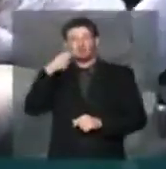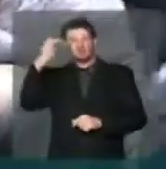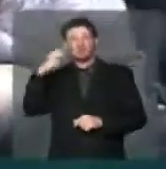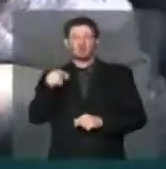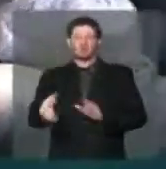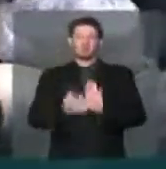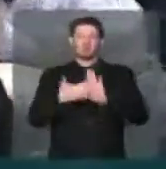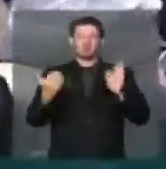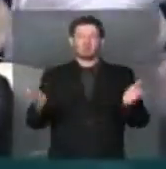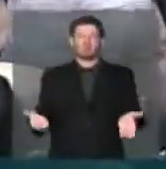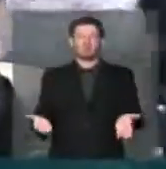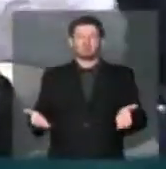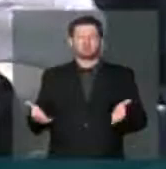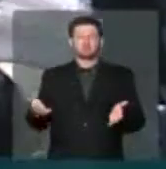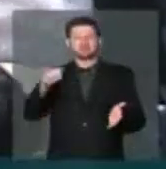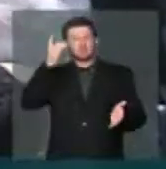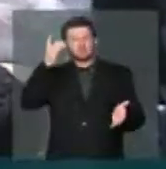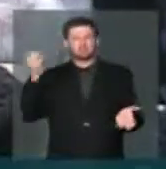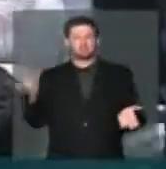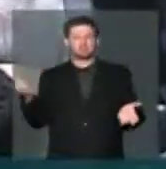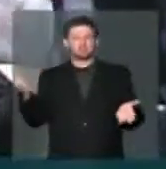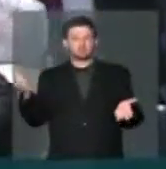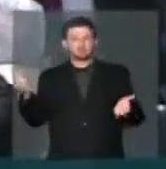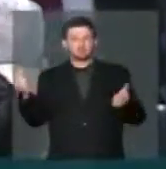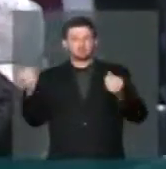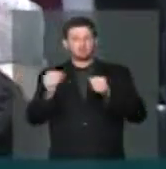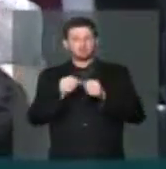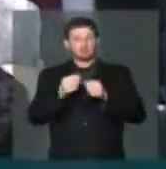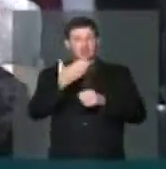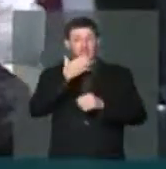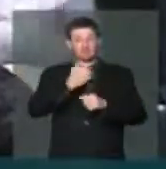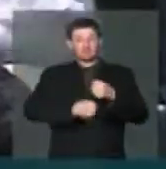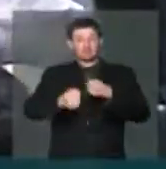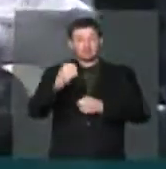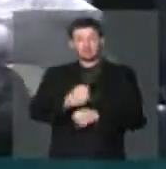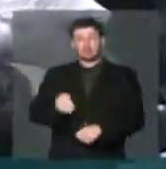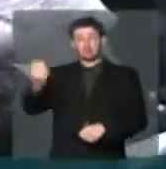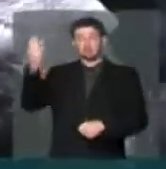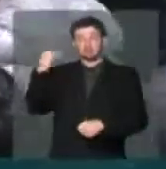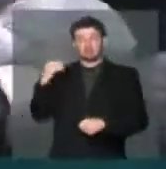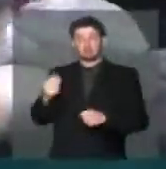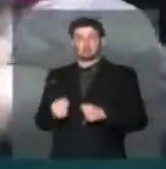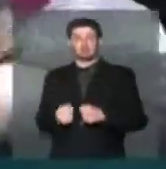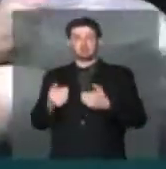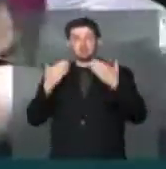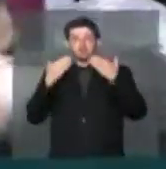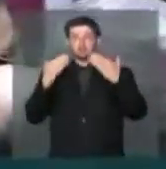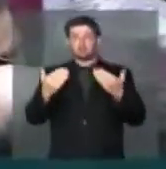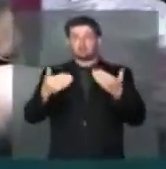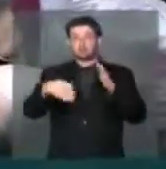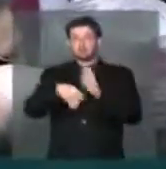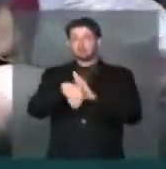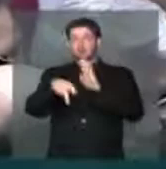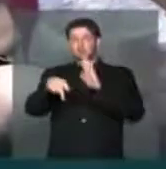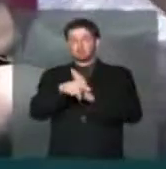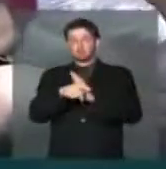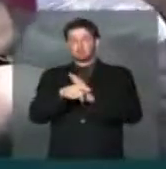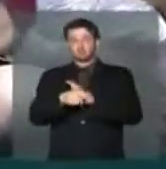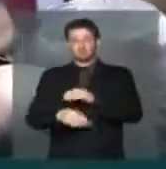esta proposta da presidente Dilma de dezembro do ano passado, quando ela apresentou a medida provisória